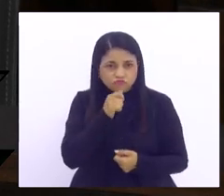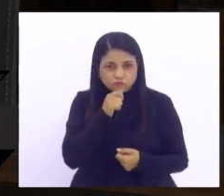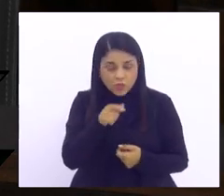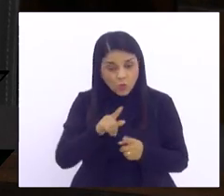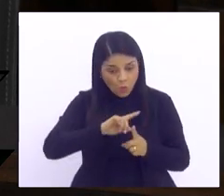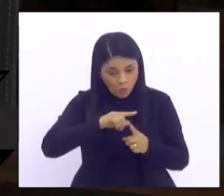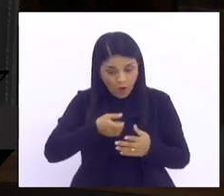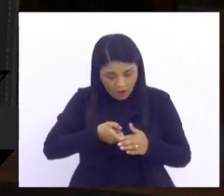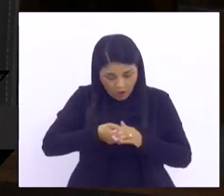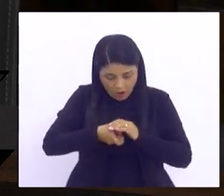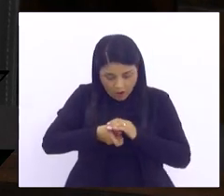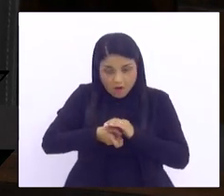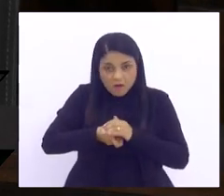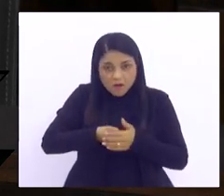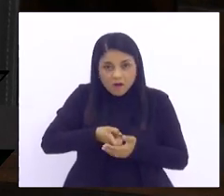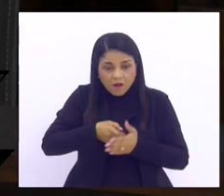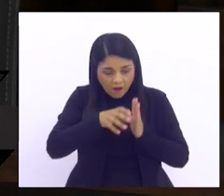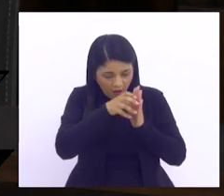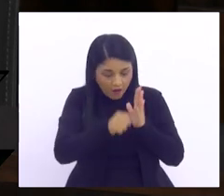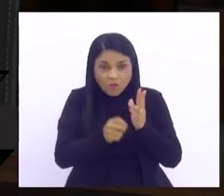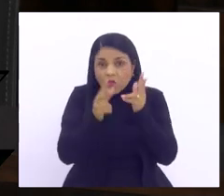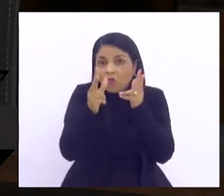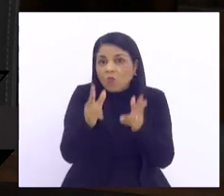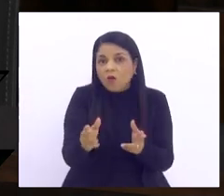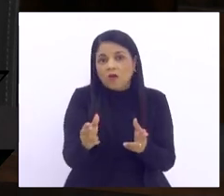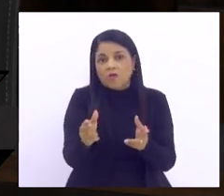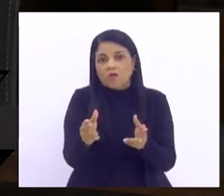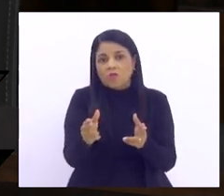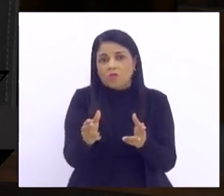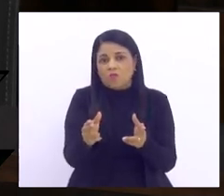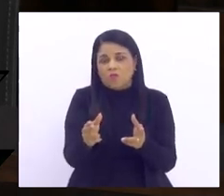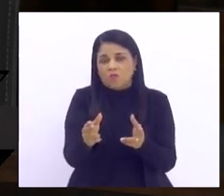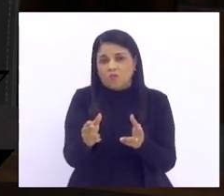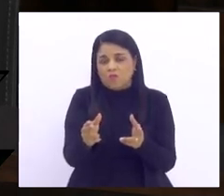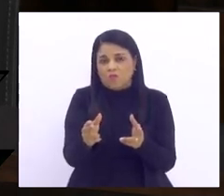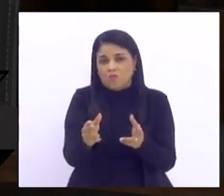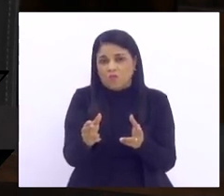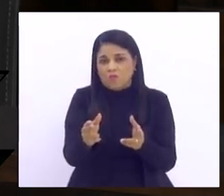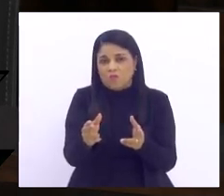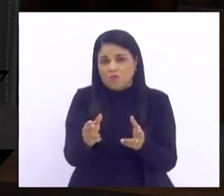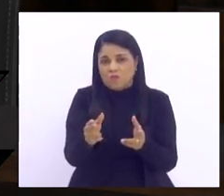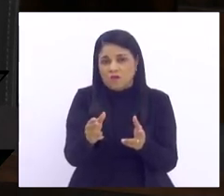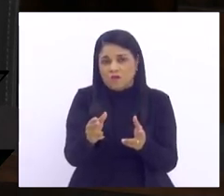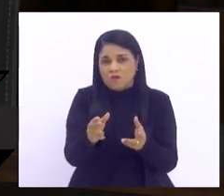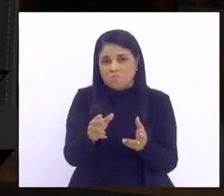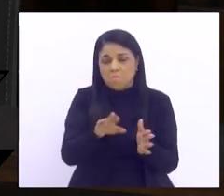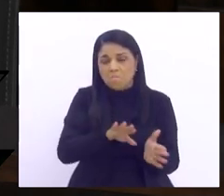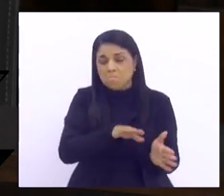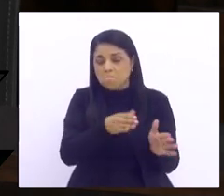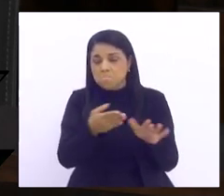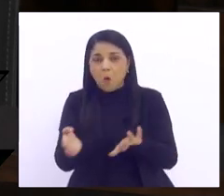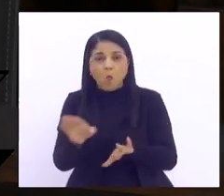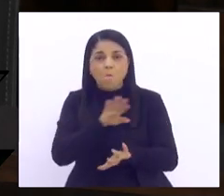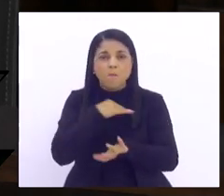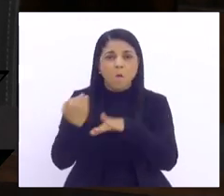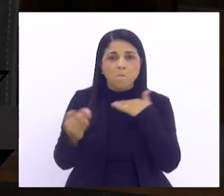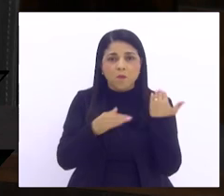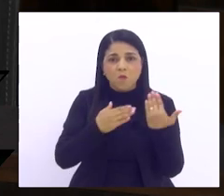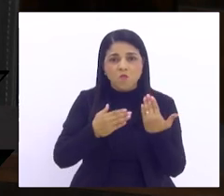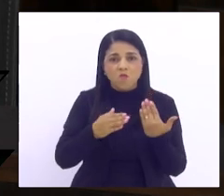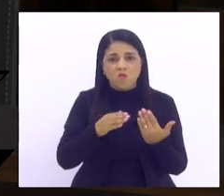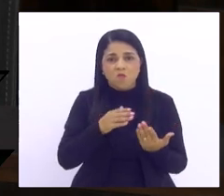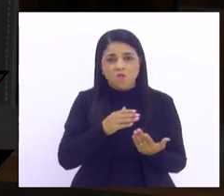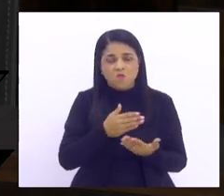isso. O aborto é uma tortura seguida de morte. O bebê